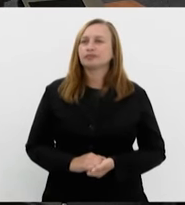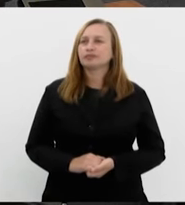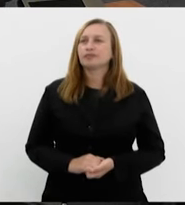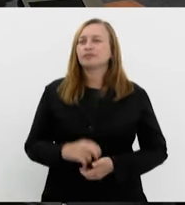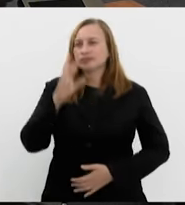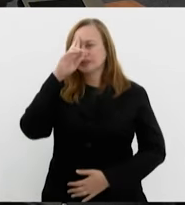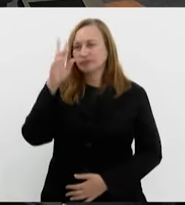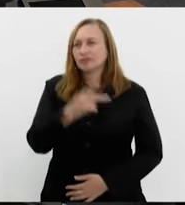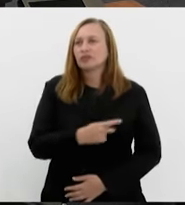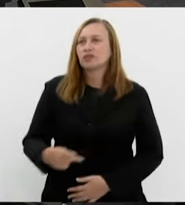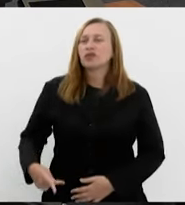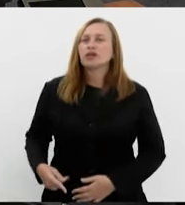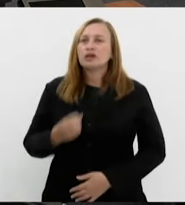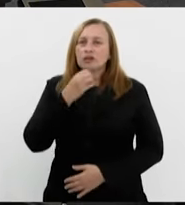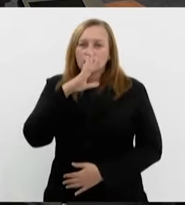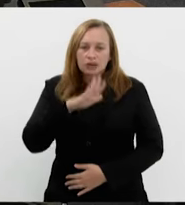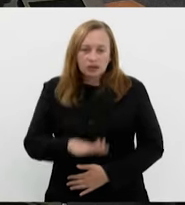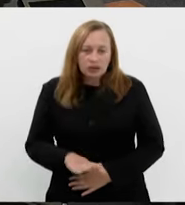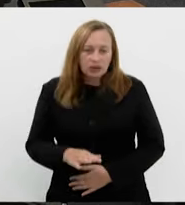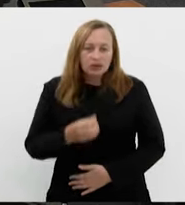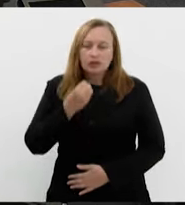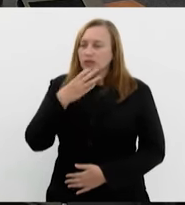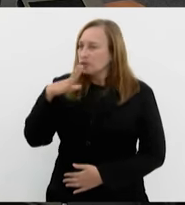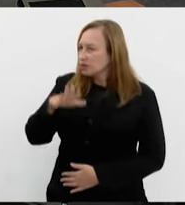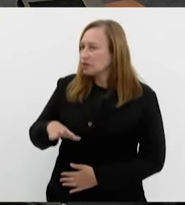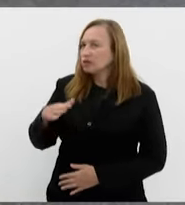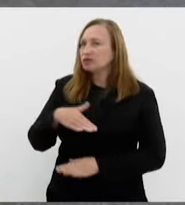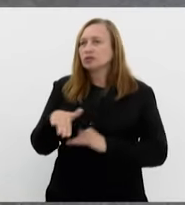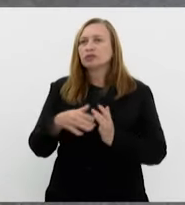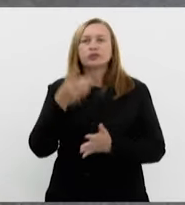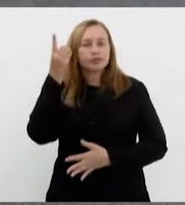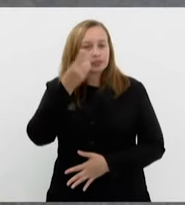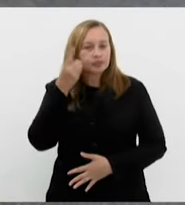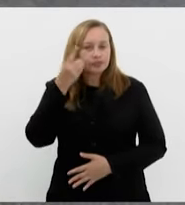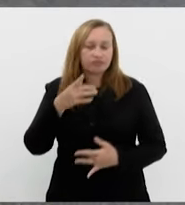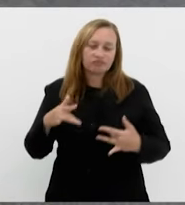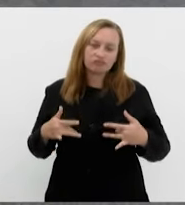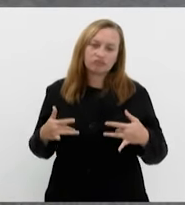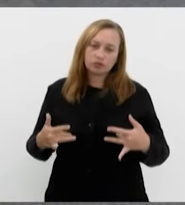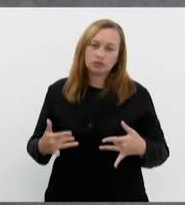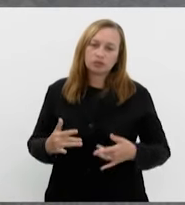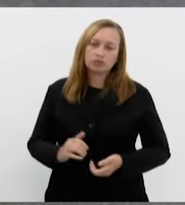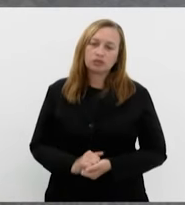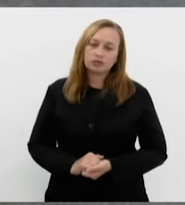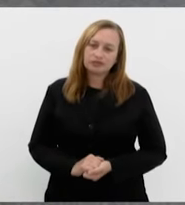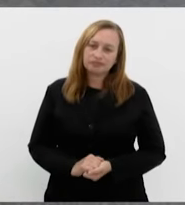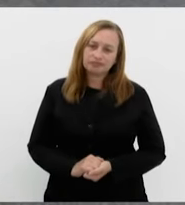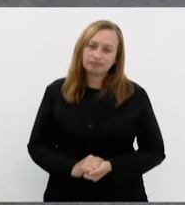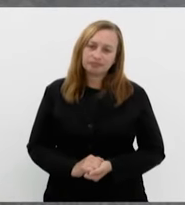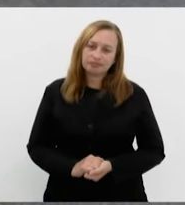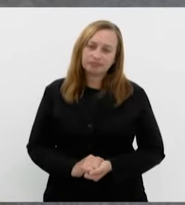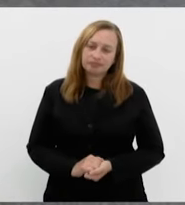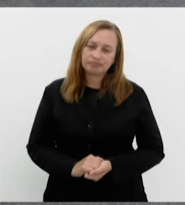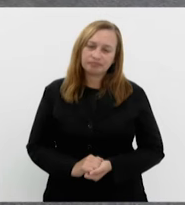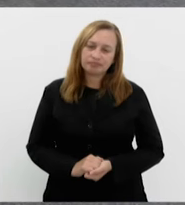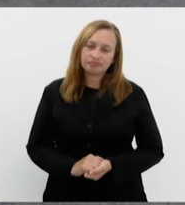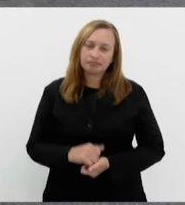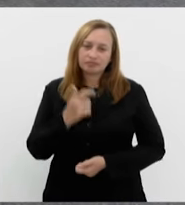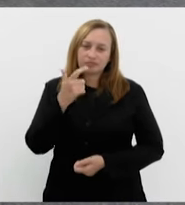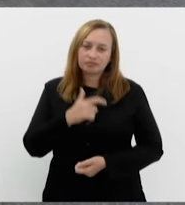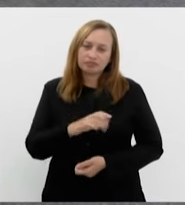Senhora presidente, boa tarde, nobres deputados. Eu quero externar minha solidariedade como